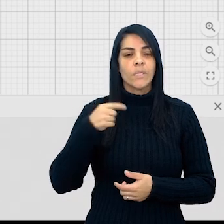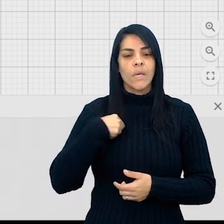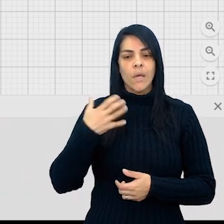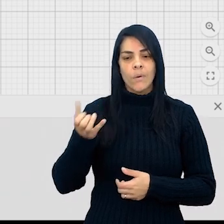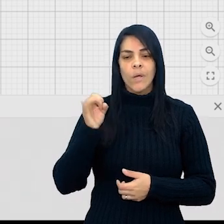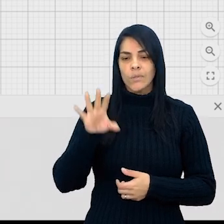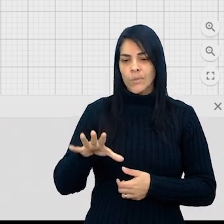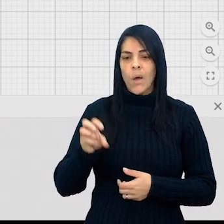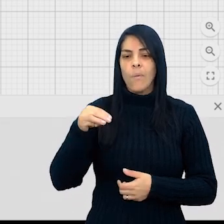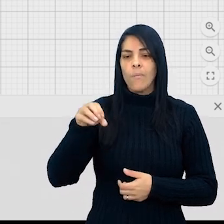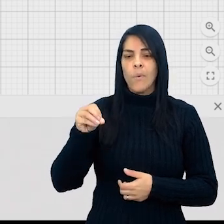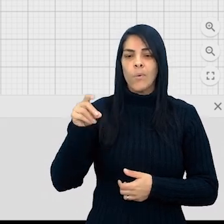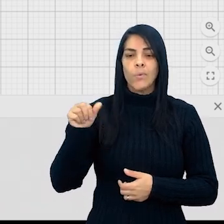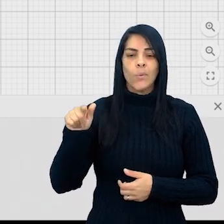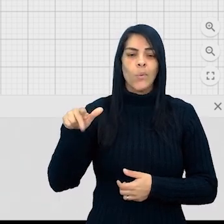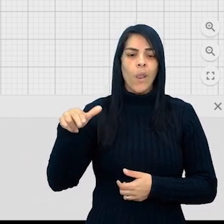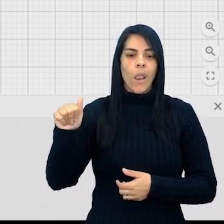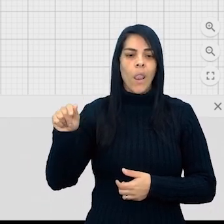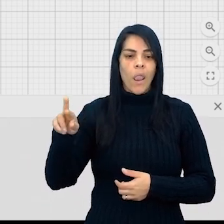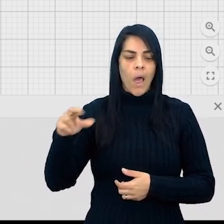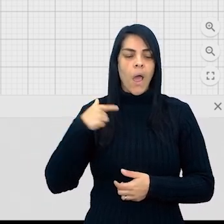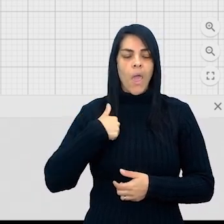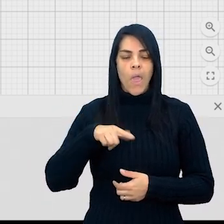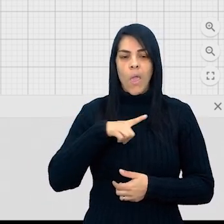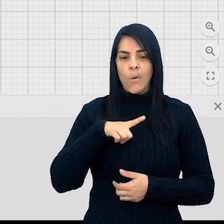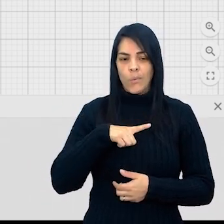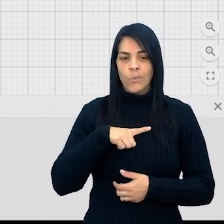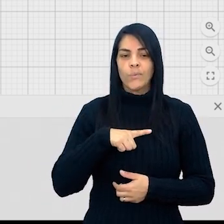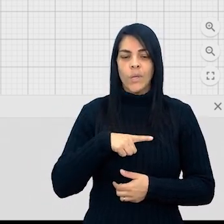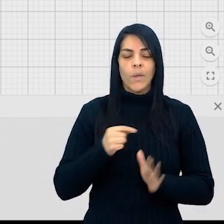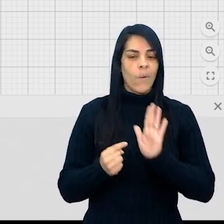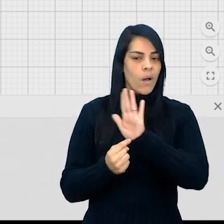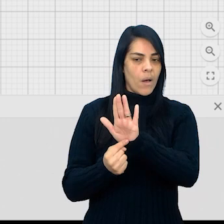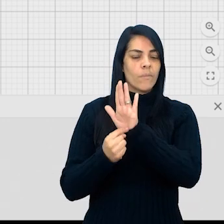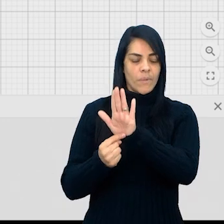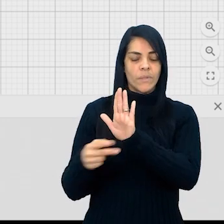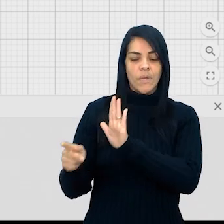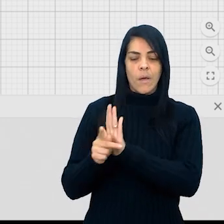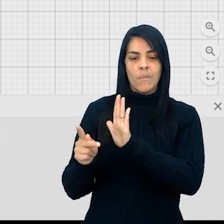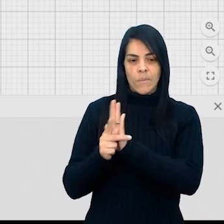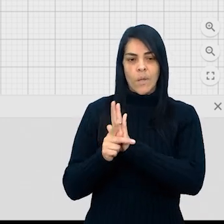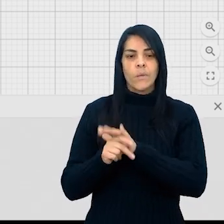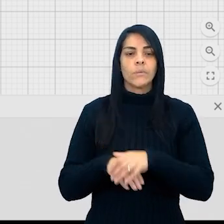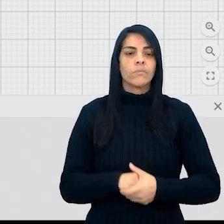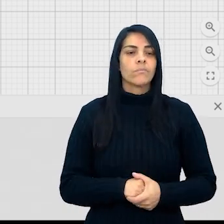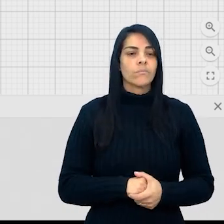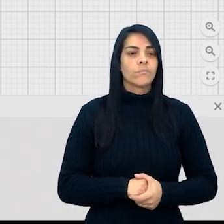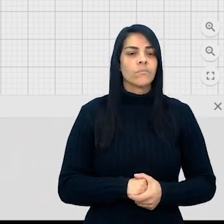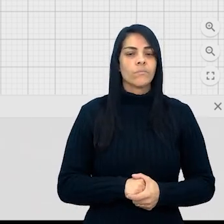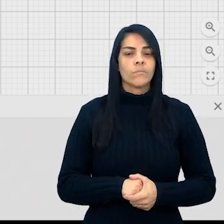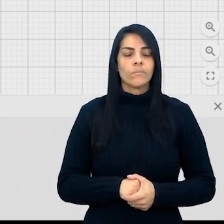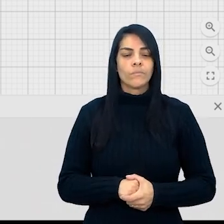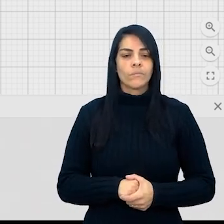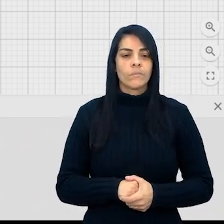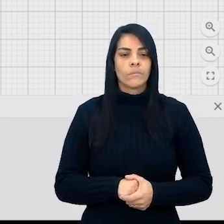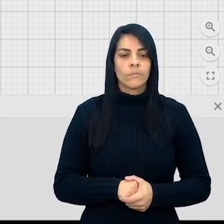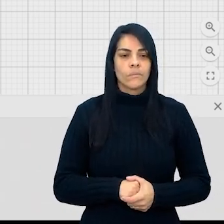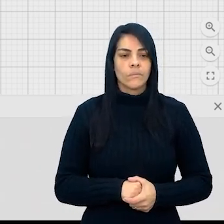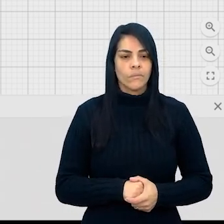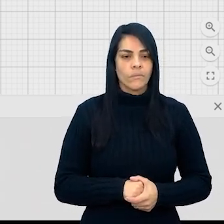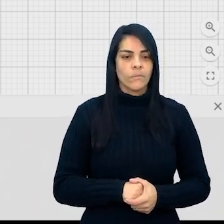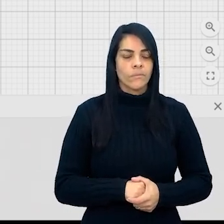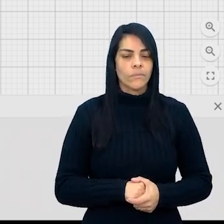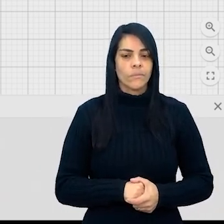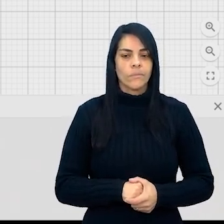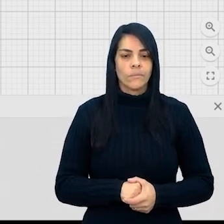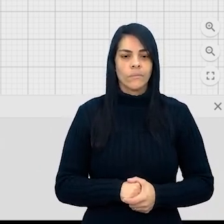só a função modular, eu tenho aí a apresentação dela, né? O módulo desta